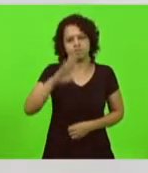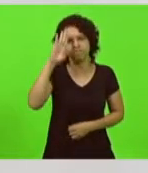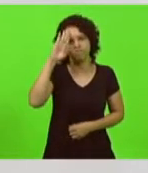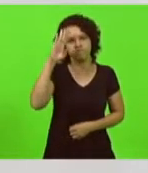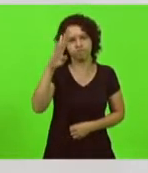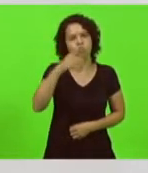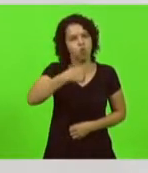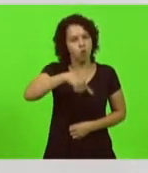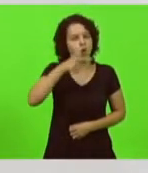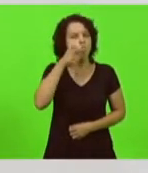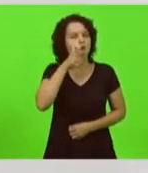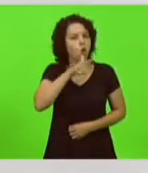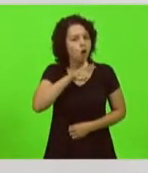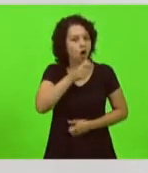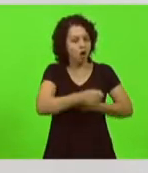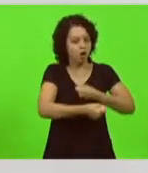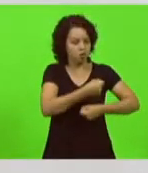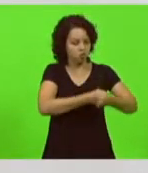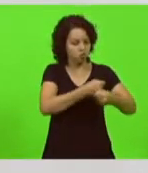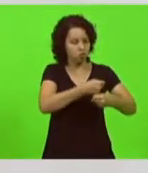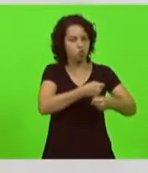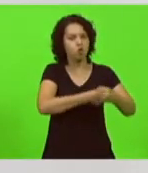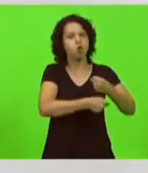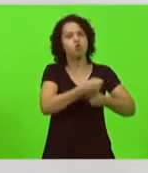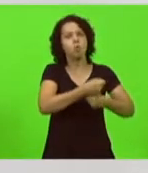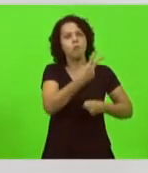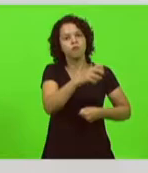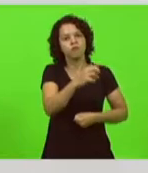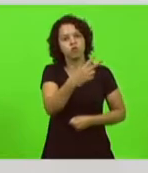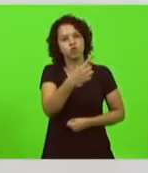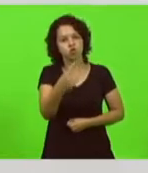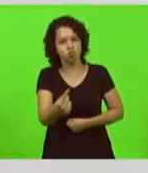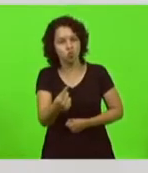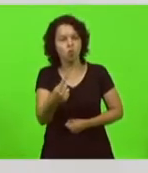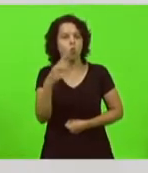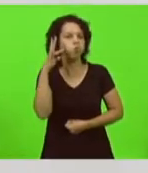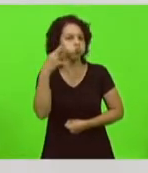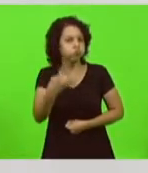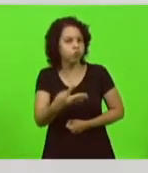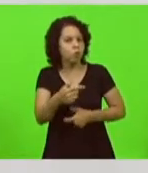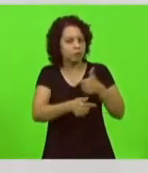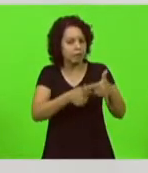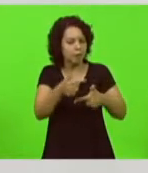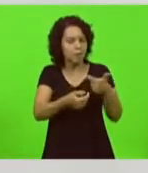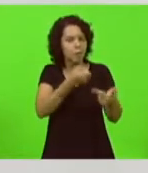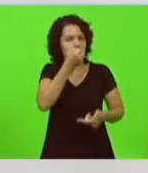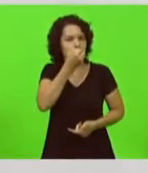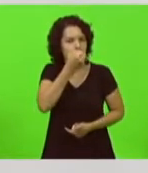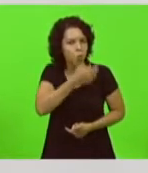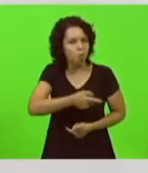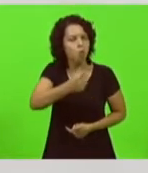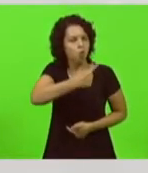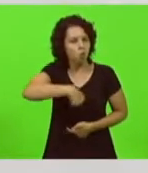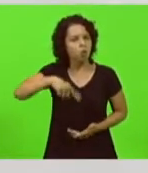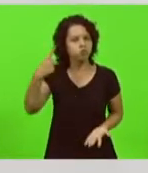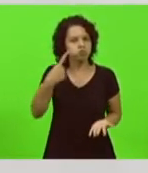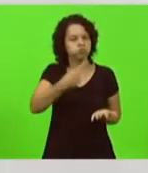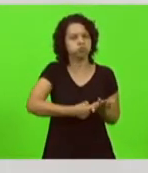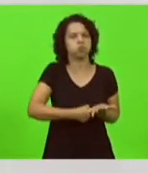resultados em 2021, continuando o bom trabalho com o qual nos comprometemos desde o início. Das conquistas